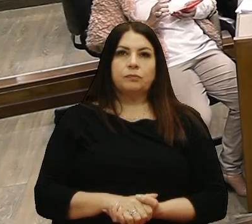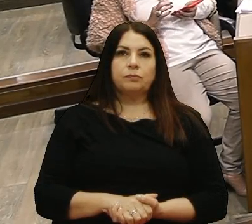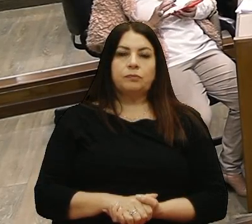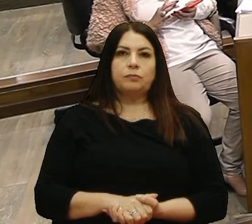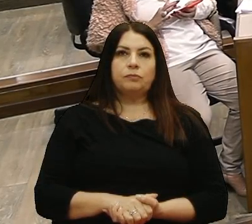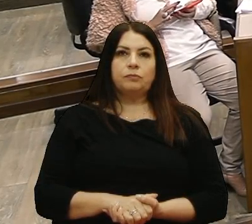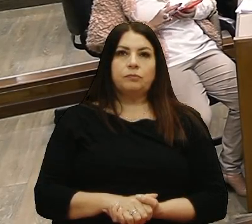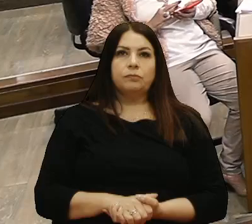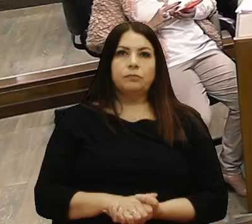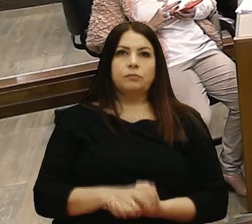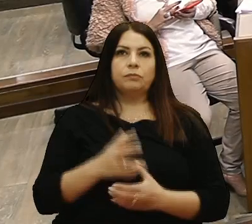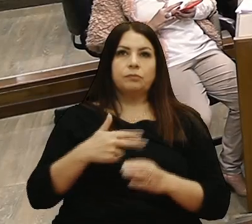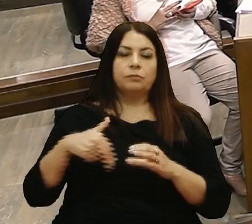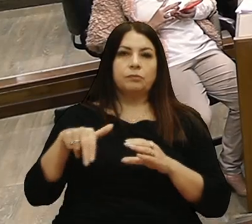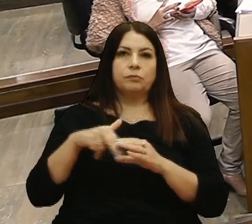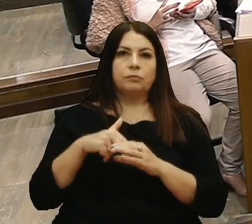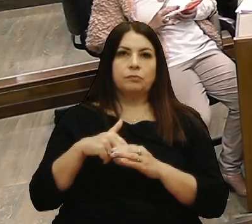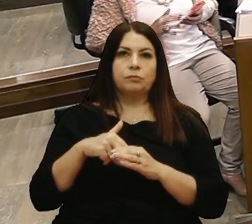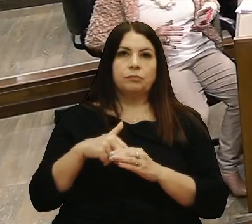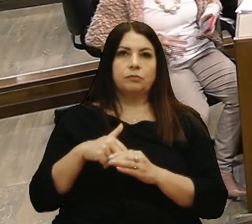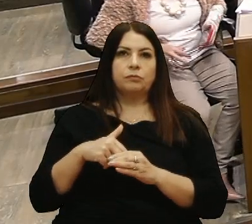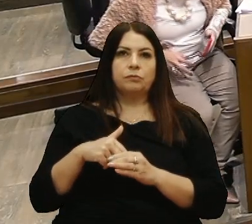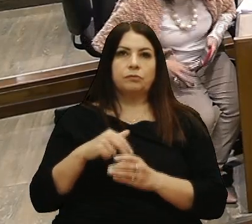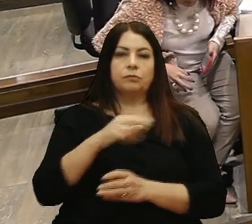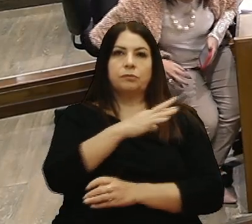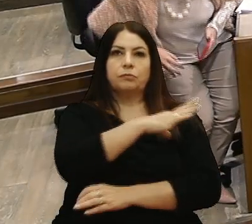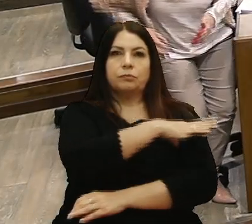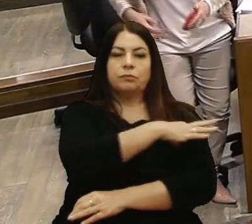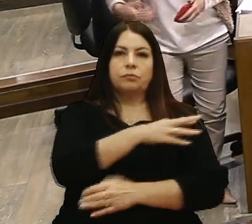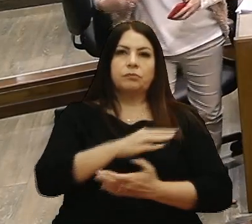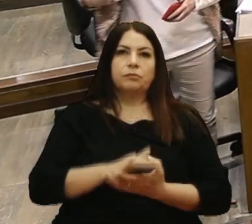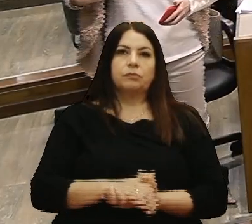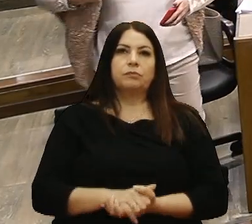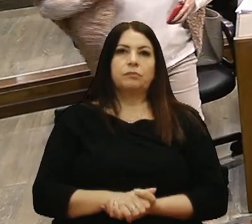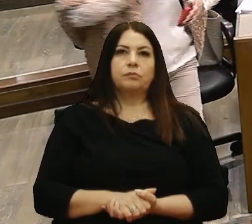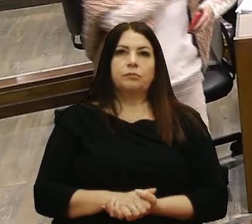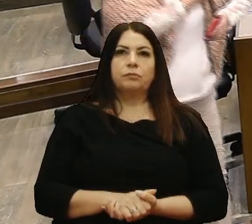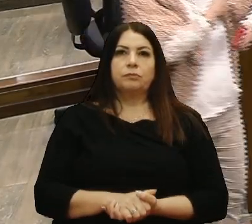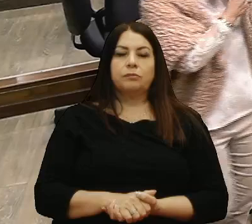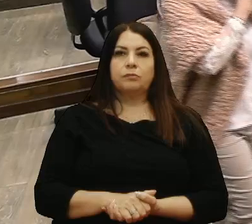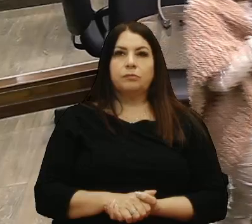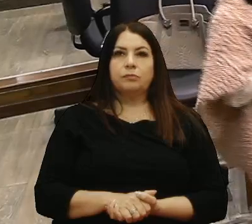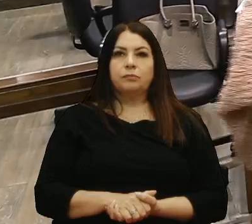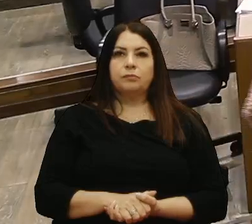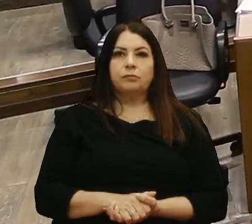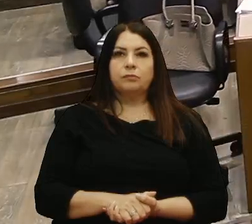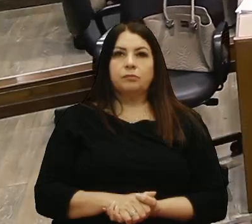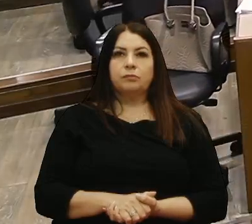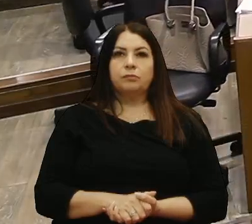Da tribuna, vereador Capitão Ramon Teles.